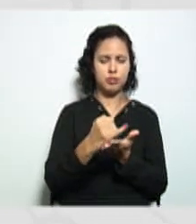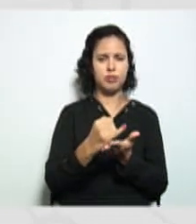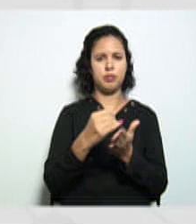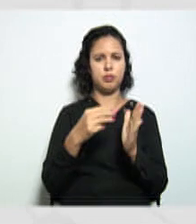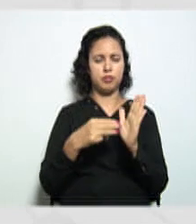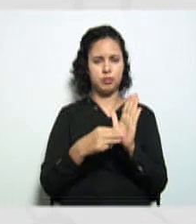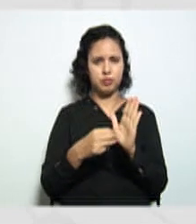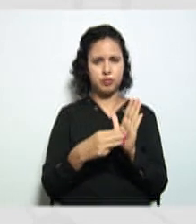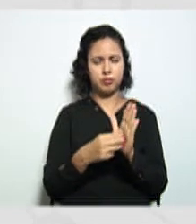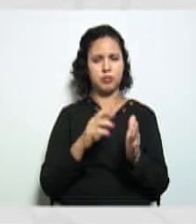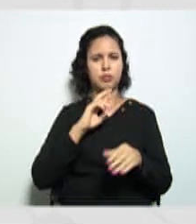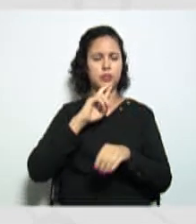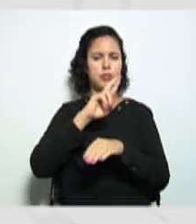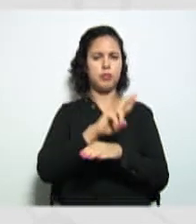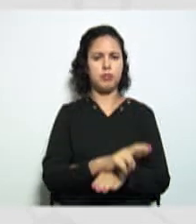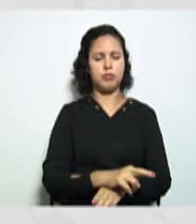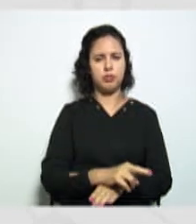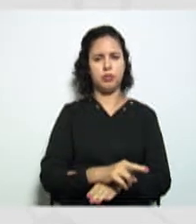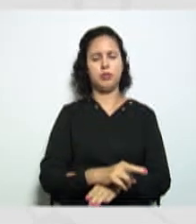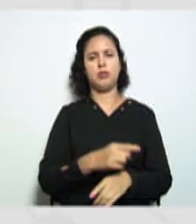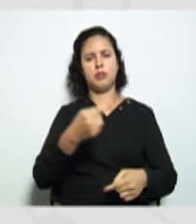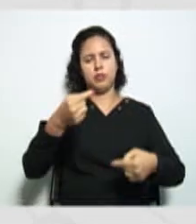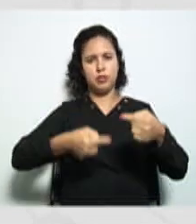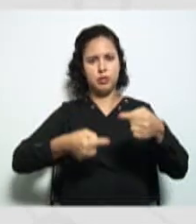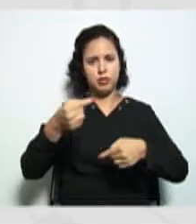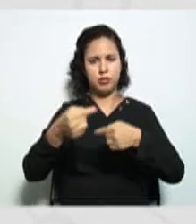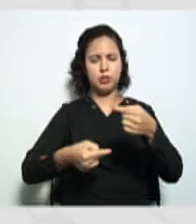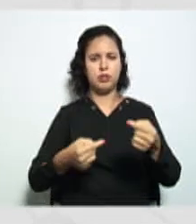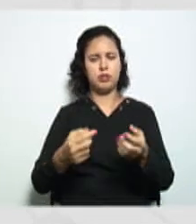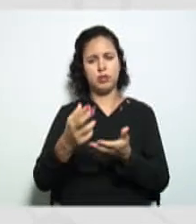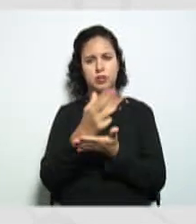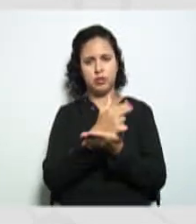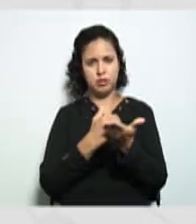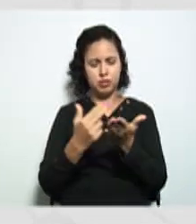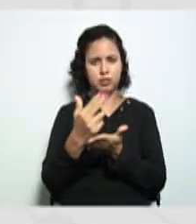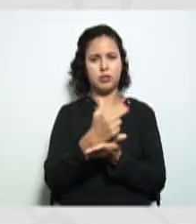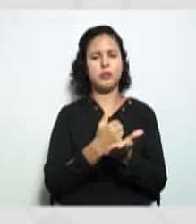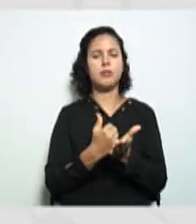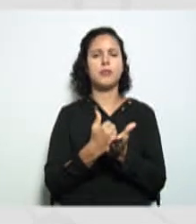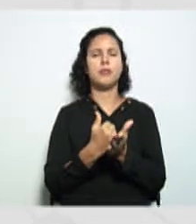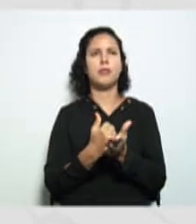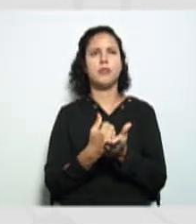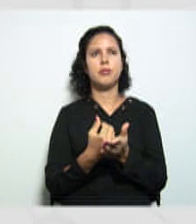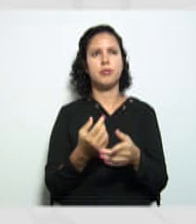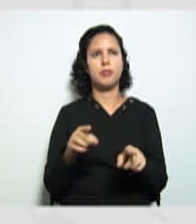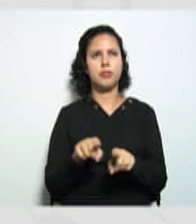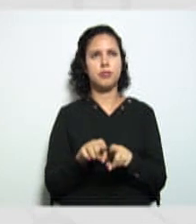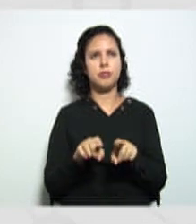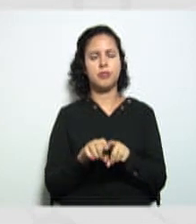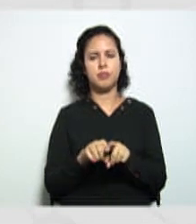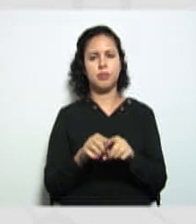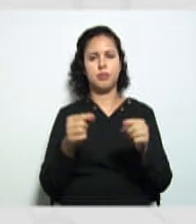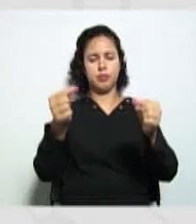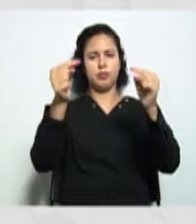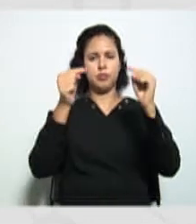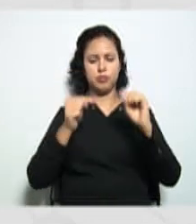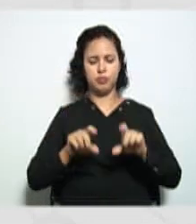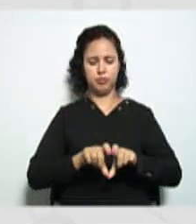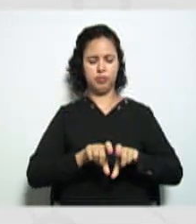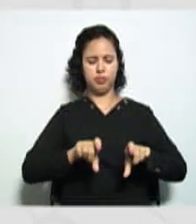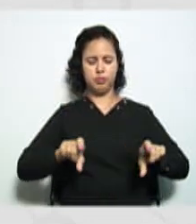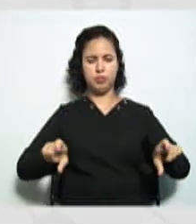método, resultado, discussão, desenvolvimento, algumas ilustrações. E vai trazer aqui também um rodapé, que